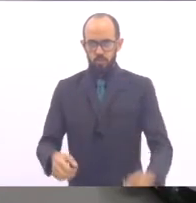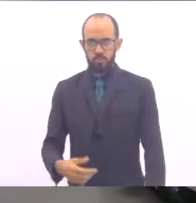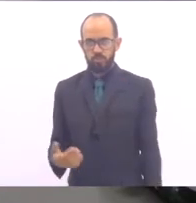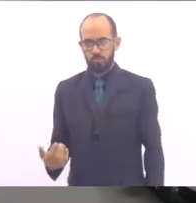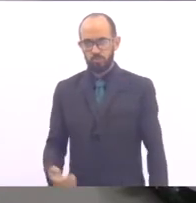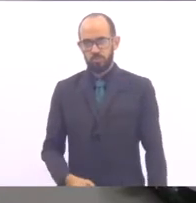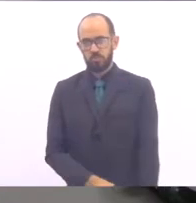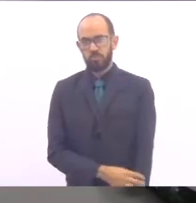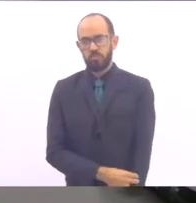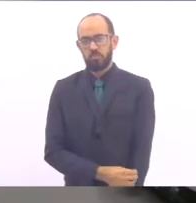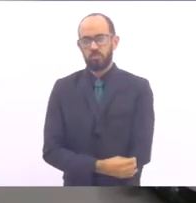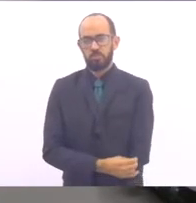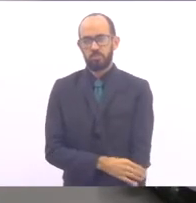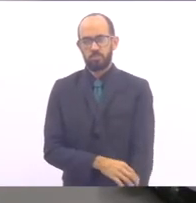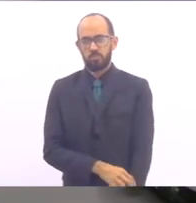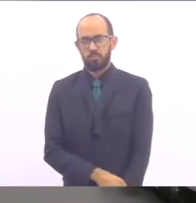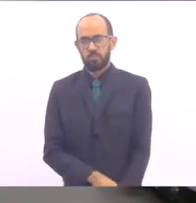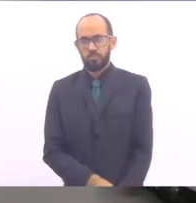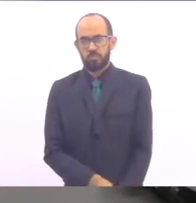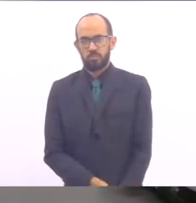já deram o principal?